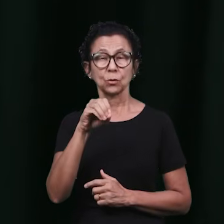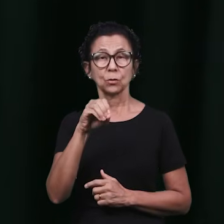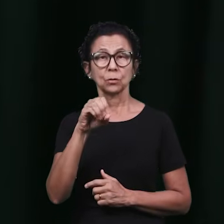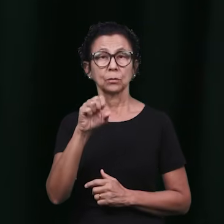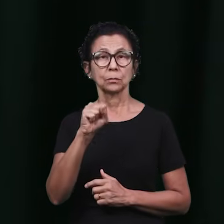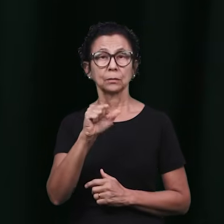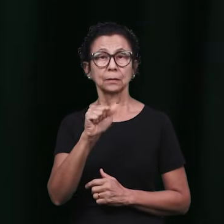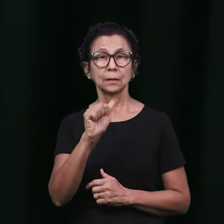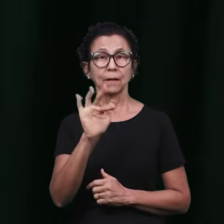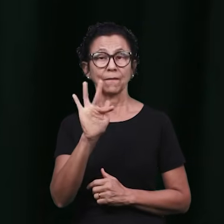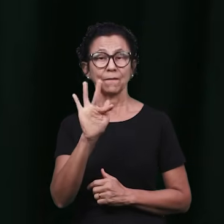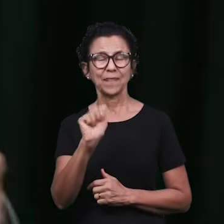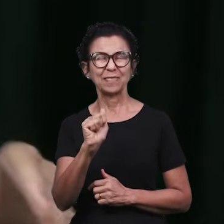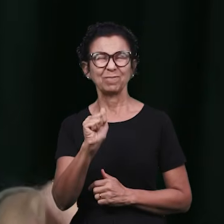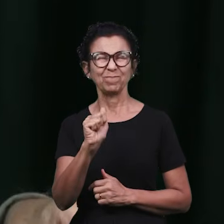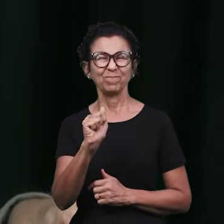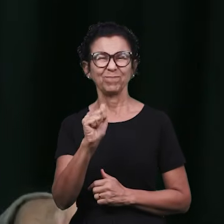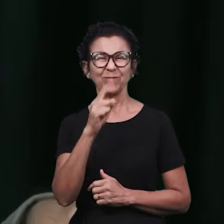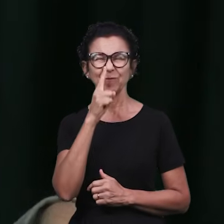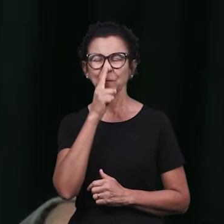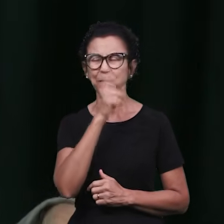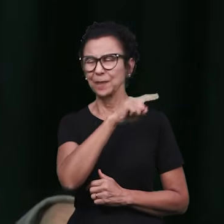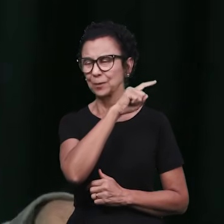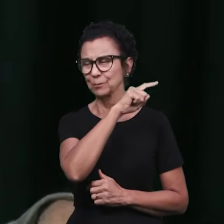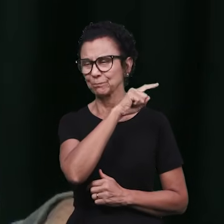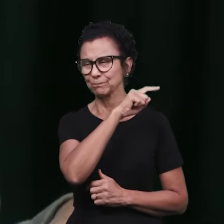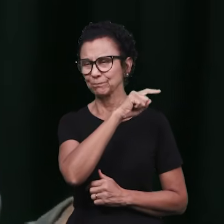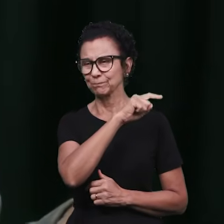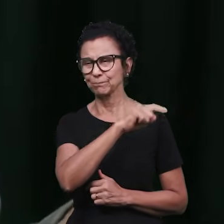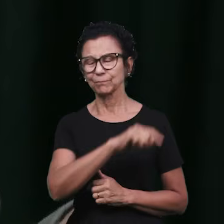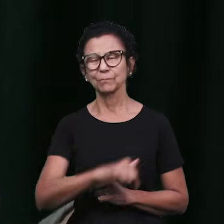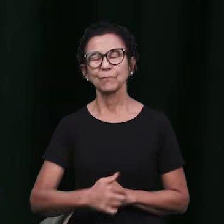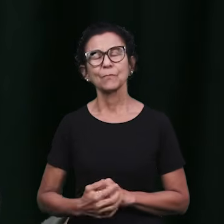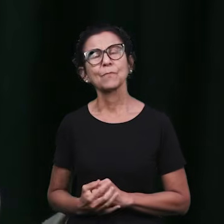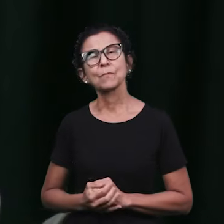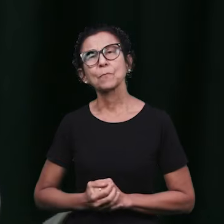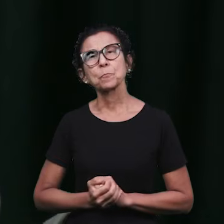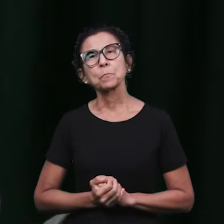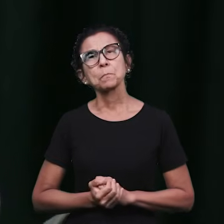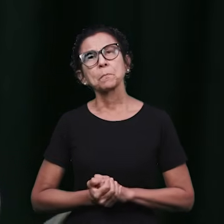assim. Foi quando a palavra está aqui no capítulo 18,